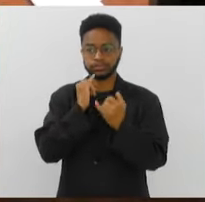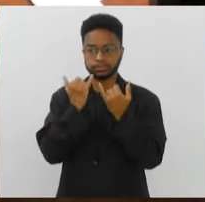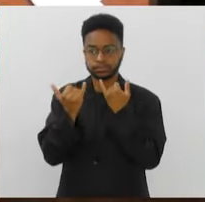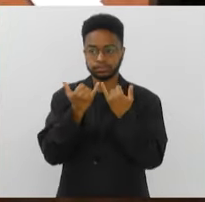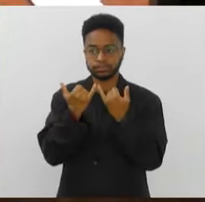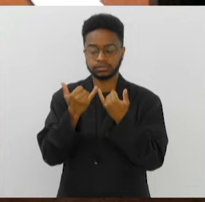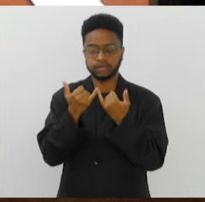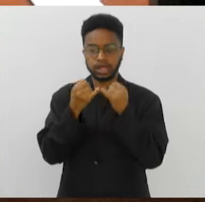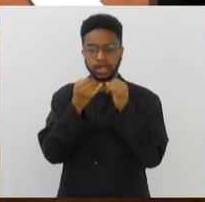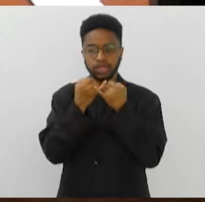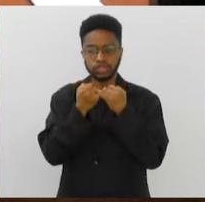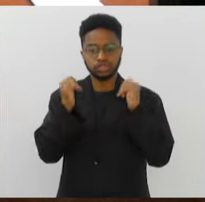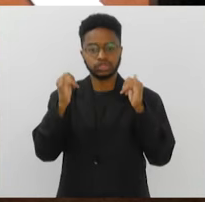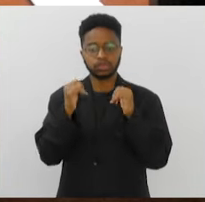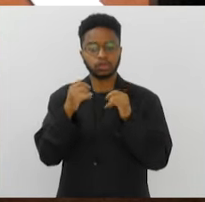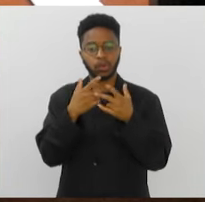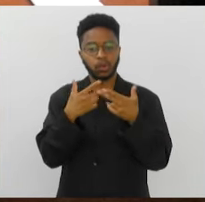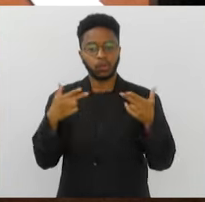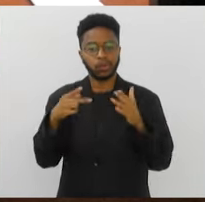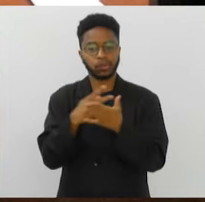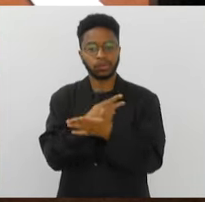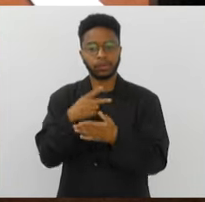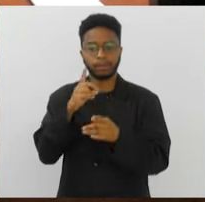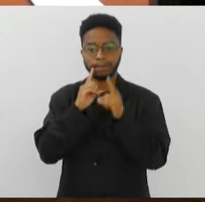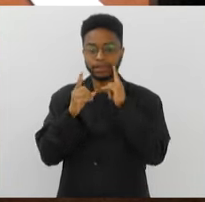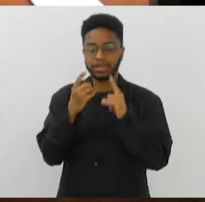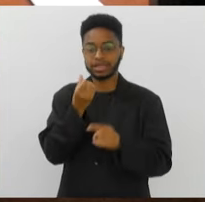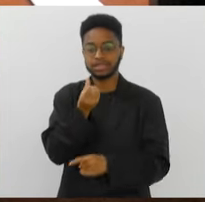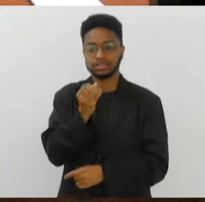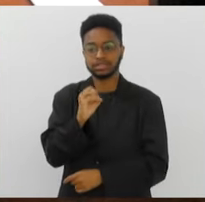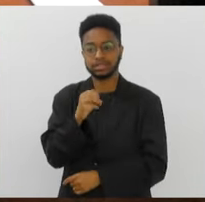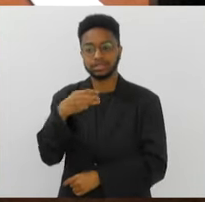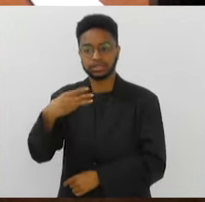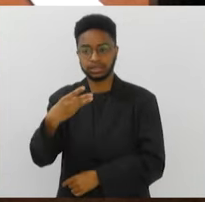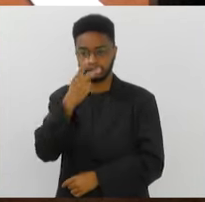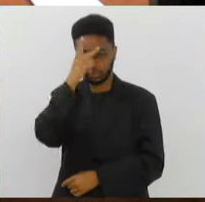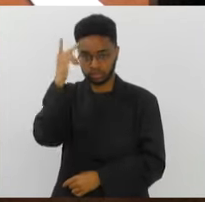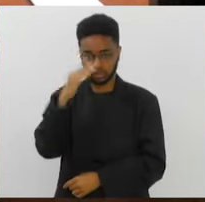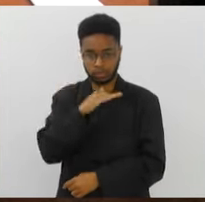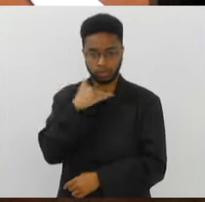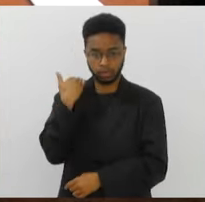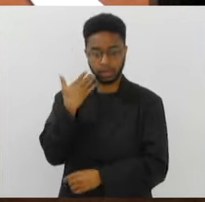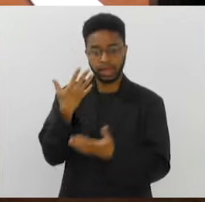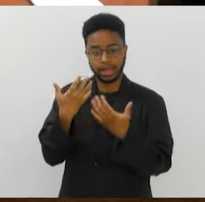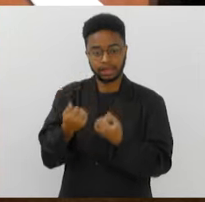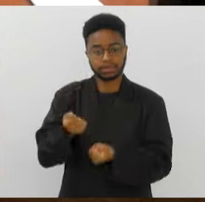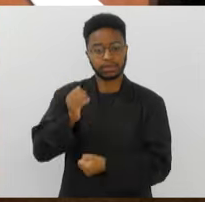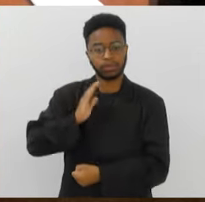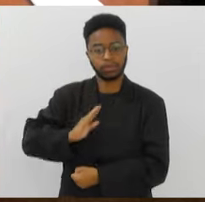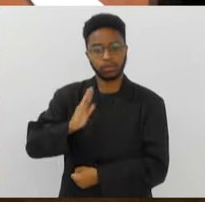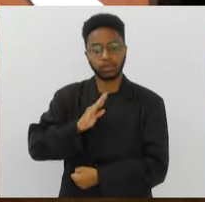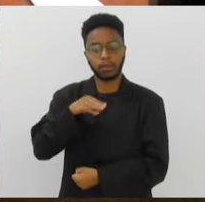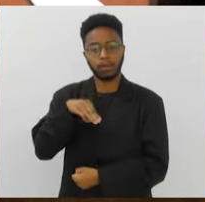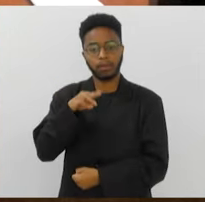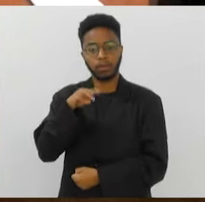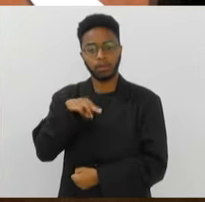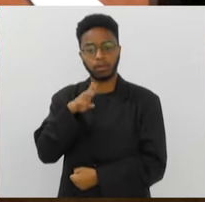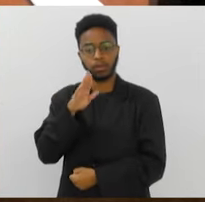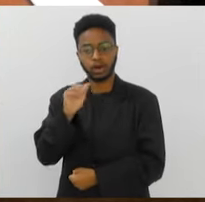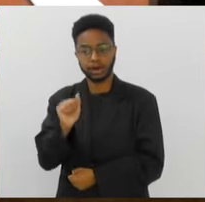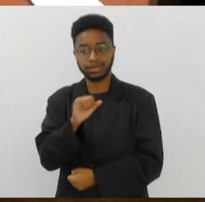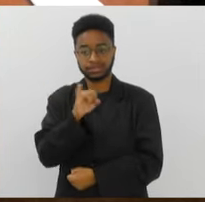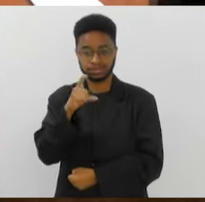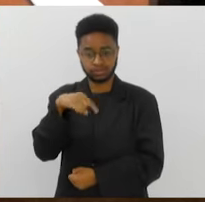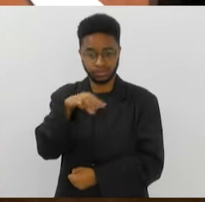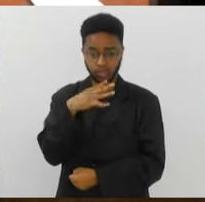Maricá. 603 pessoas mortas estão recebendo Bolsa Mumbuca. Para quem não conhece, o Bolsa